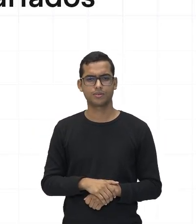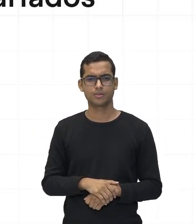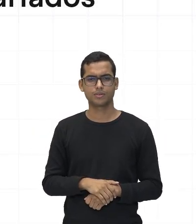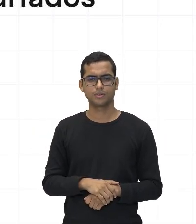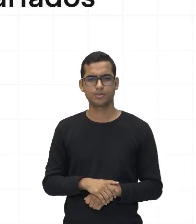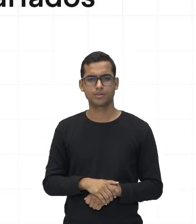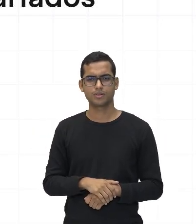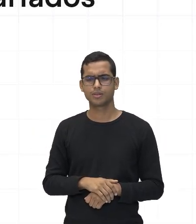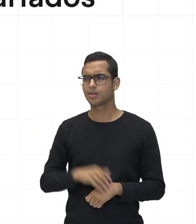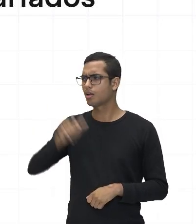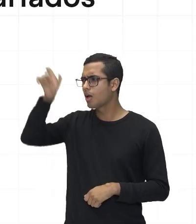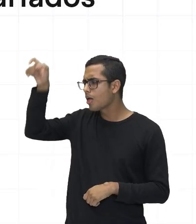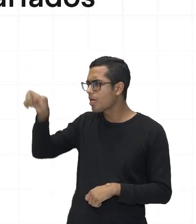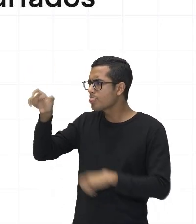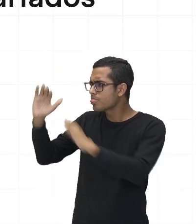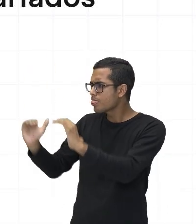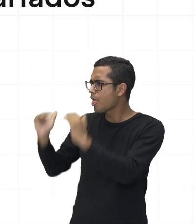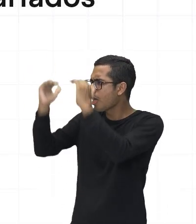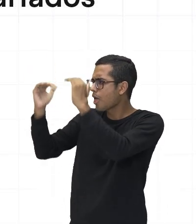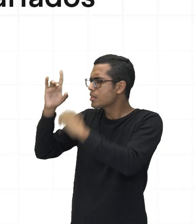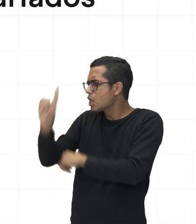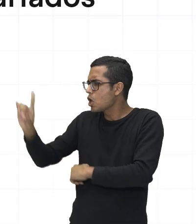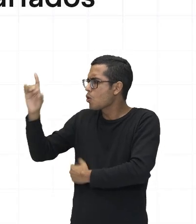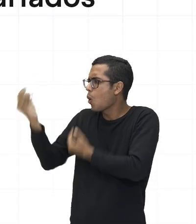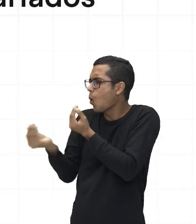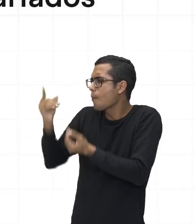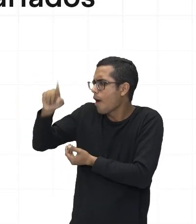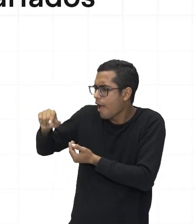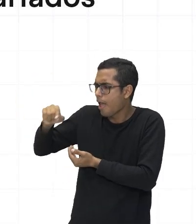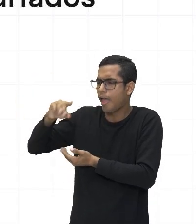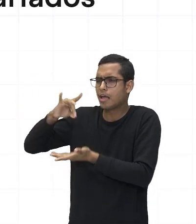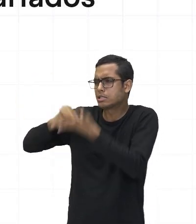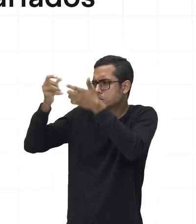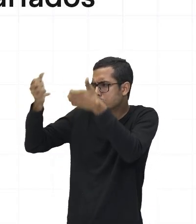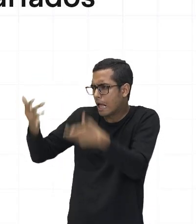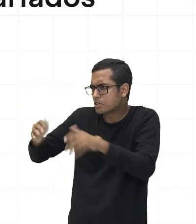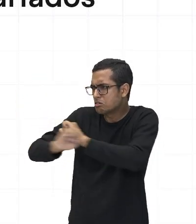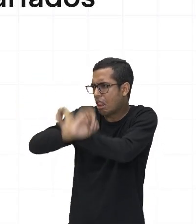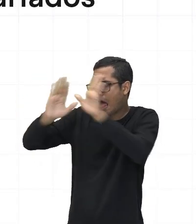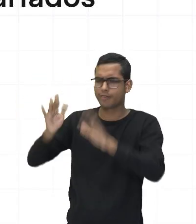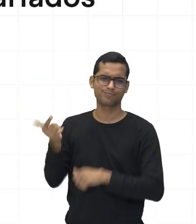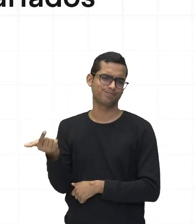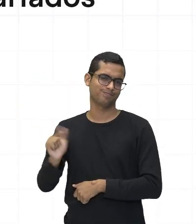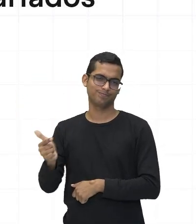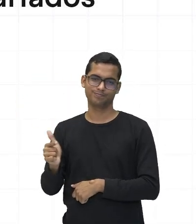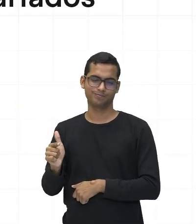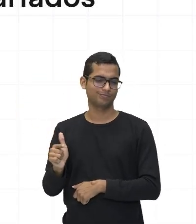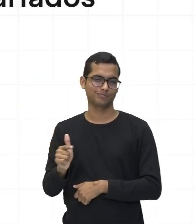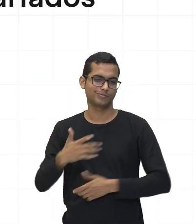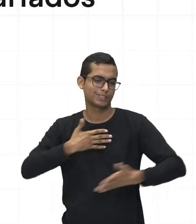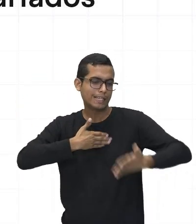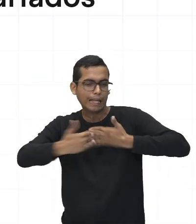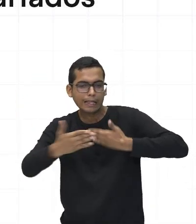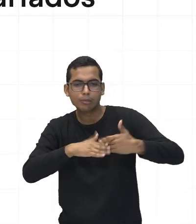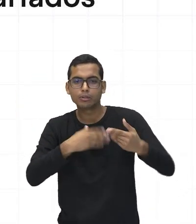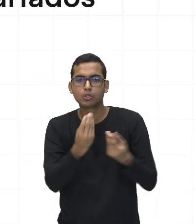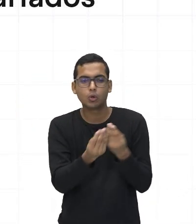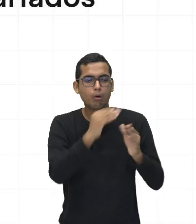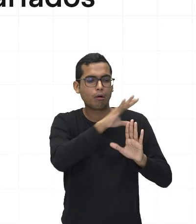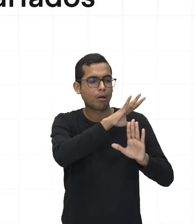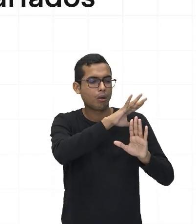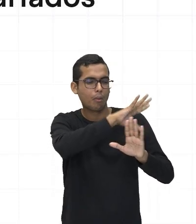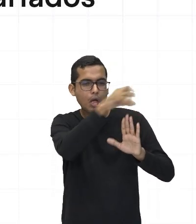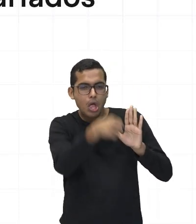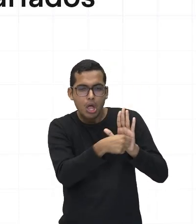é e como é Deus. Por mais elaborado que sejam os nossos mitos, os nossos símbolos,